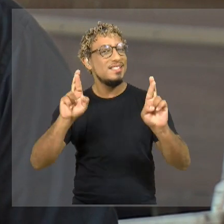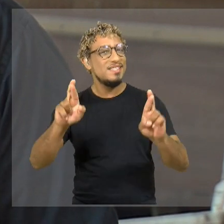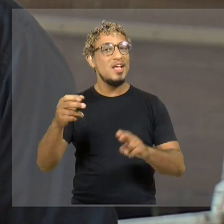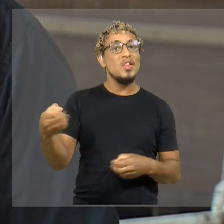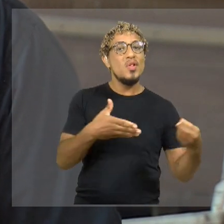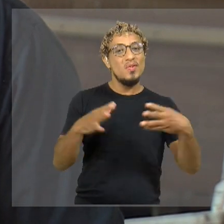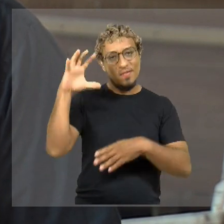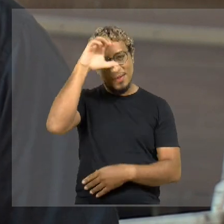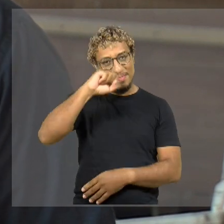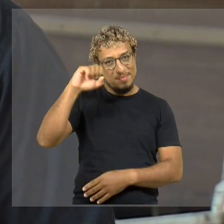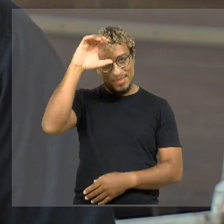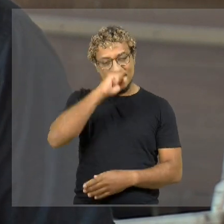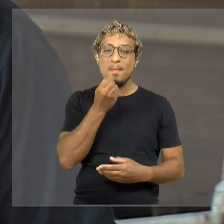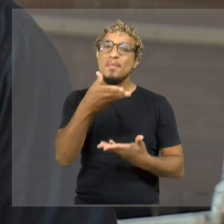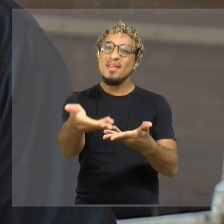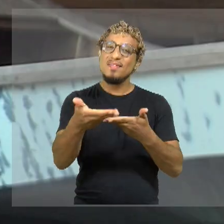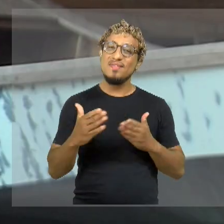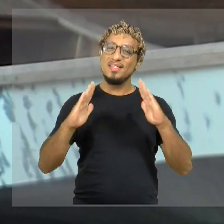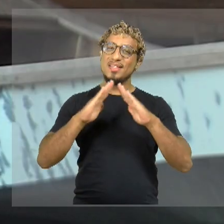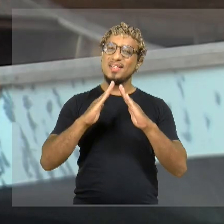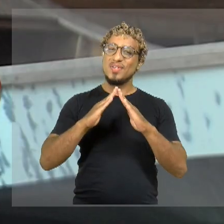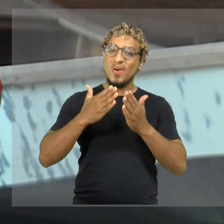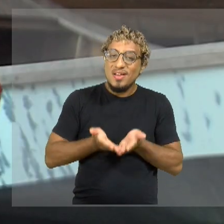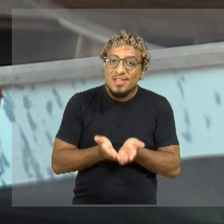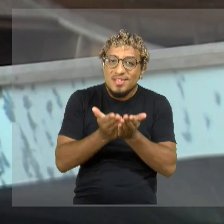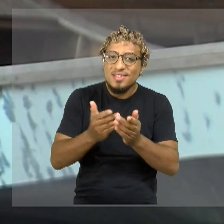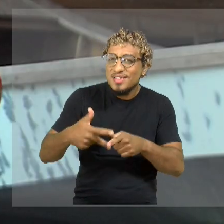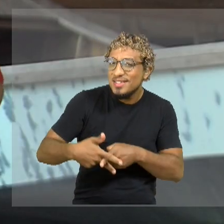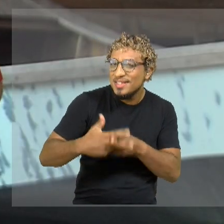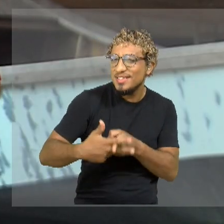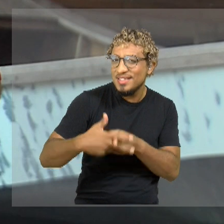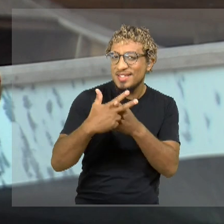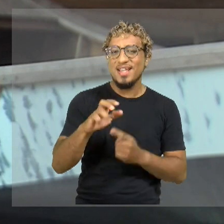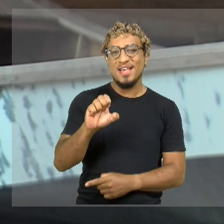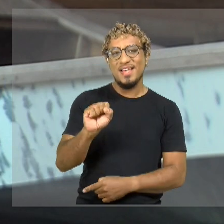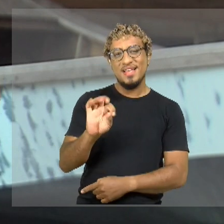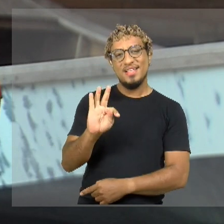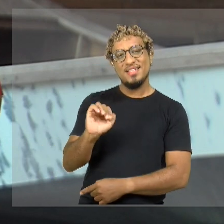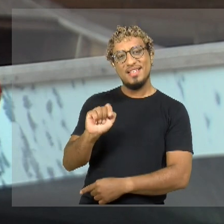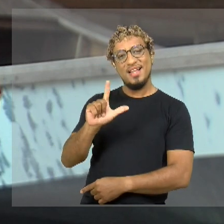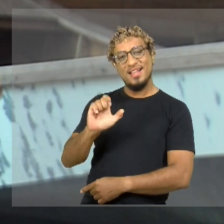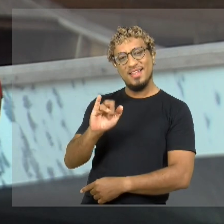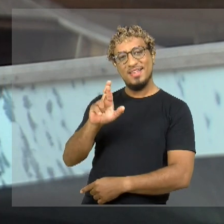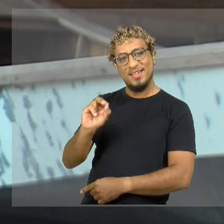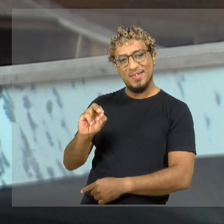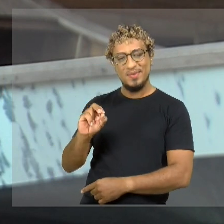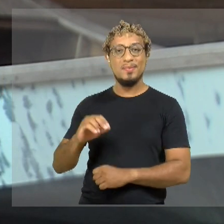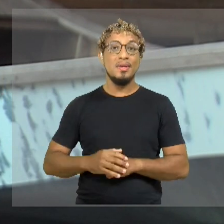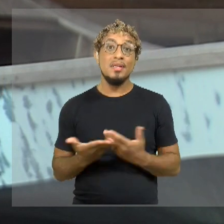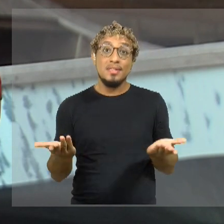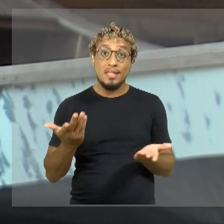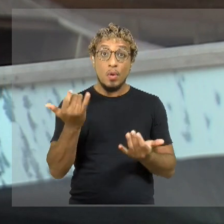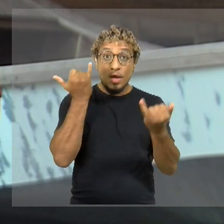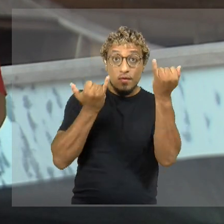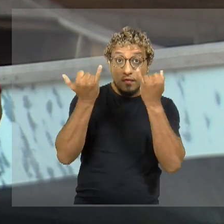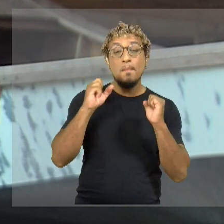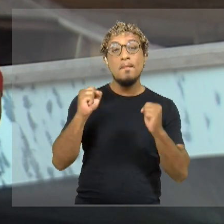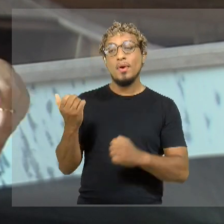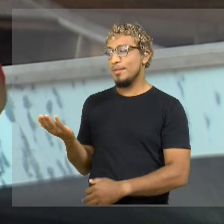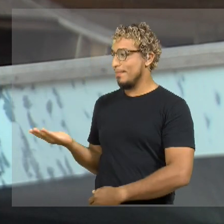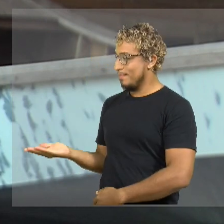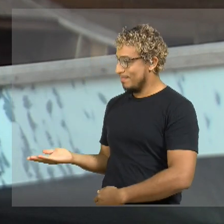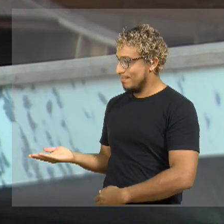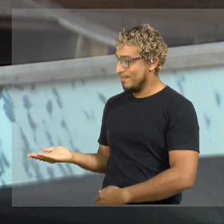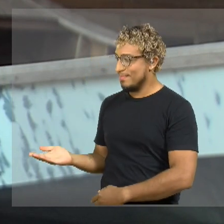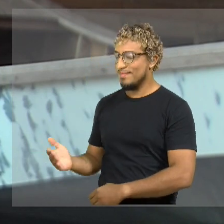de aprendizagem. Sejam bem-vindos ao Estaleiro Escola. Reforçando, todas as informações a respeito do edital podem ser conferidas no endereço que